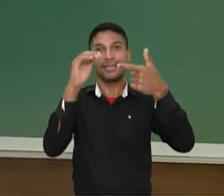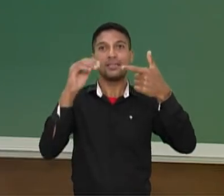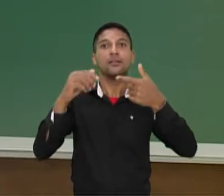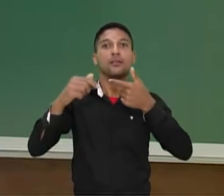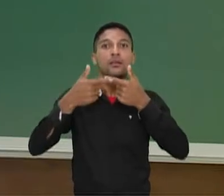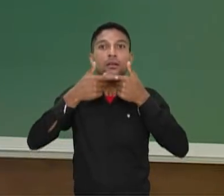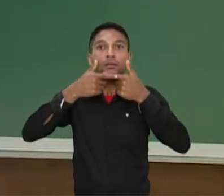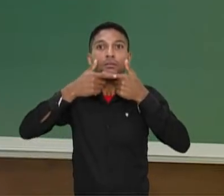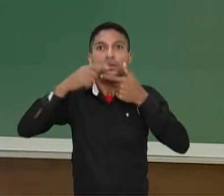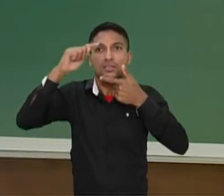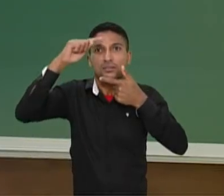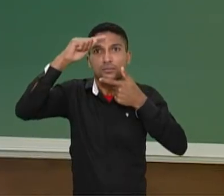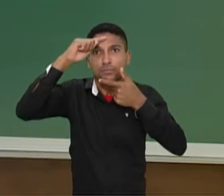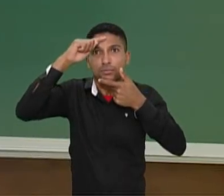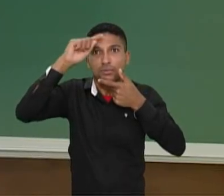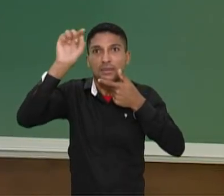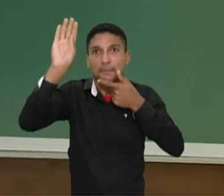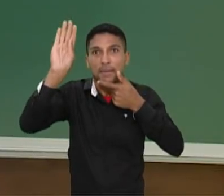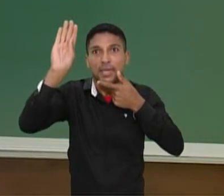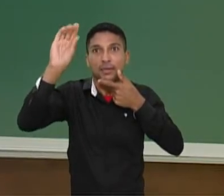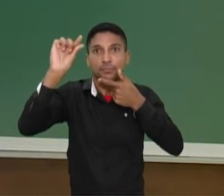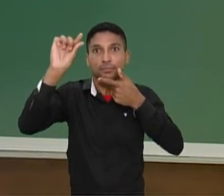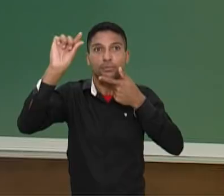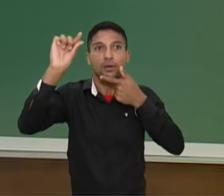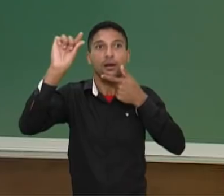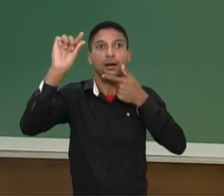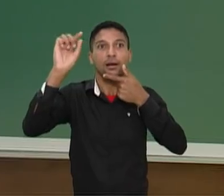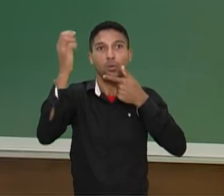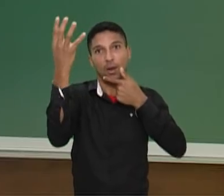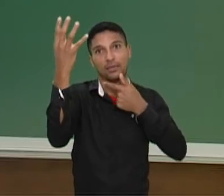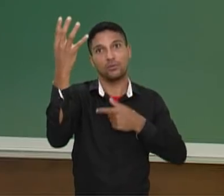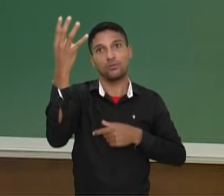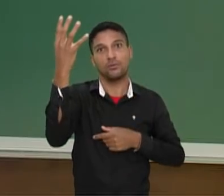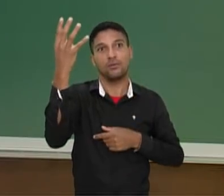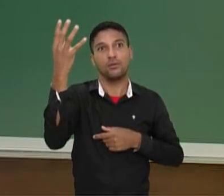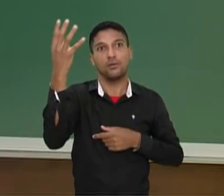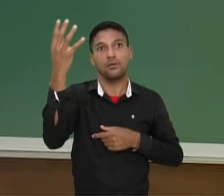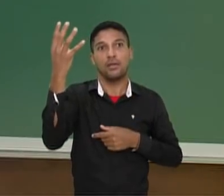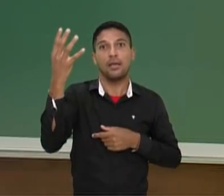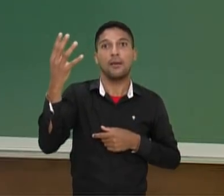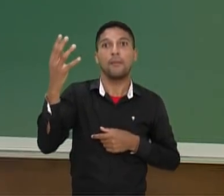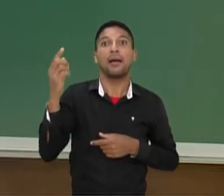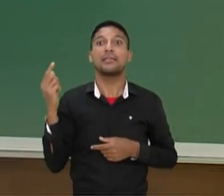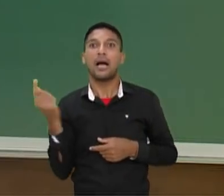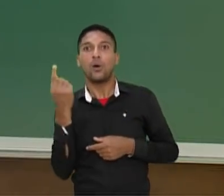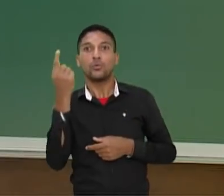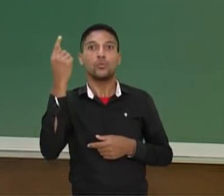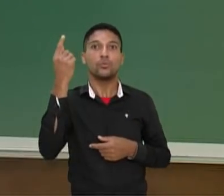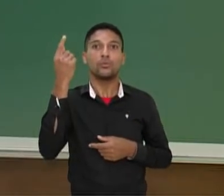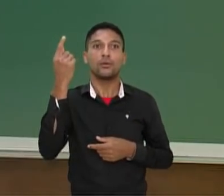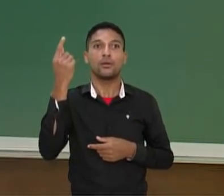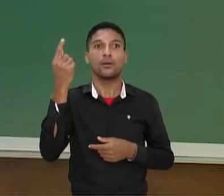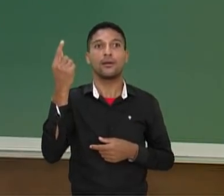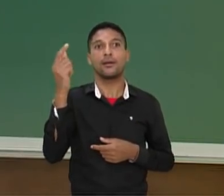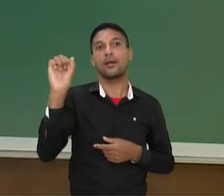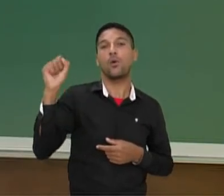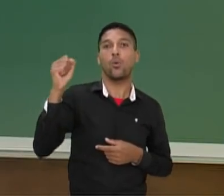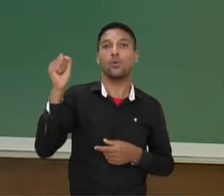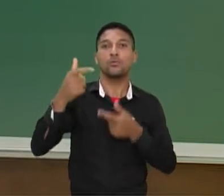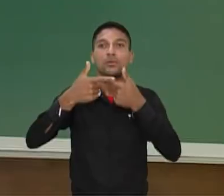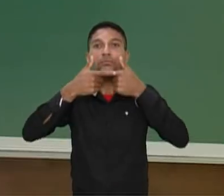4. Vezes a altura. Qual é a altura desse trapézio? Não é o lado, ó. A altura. 8 dividido